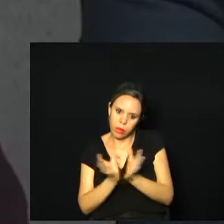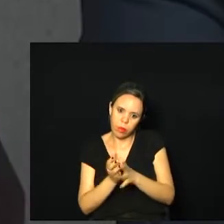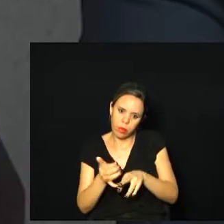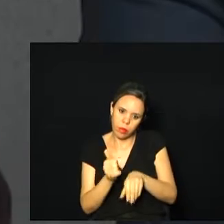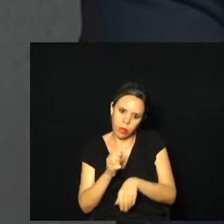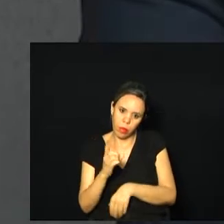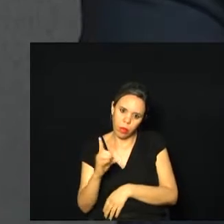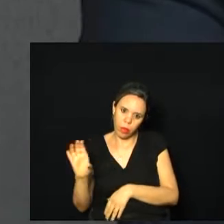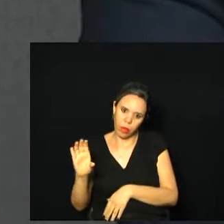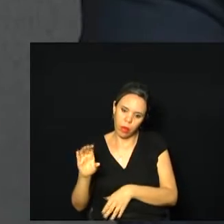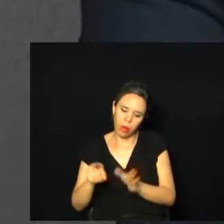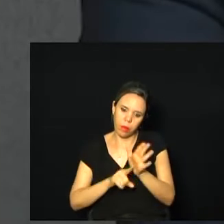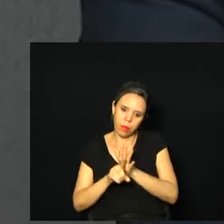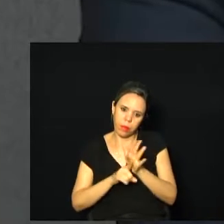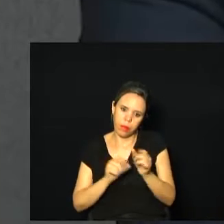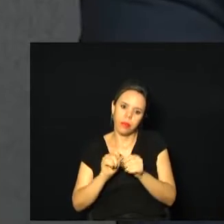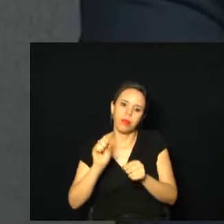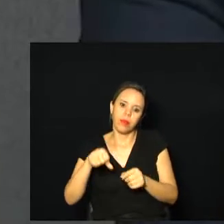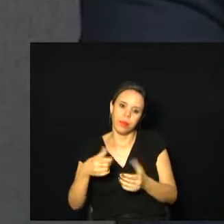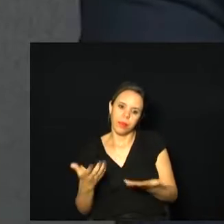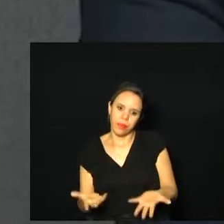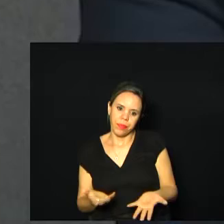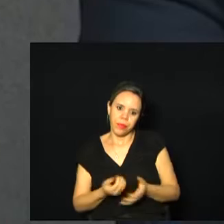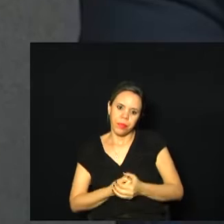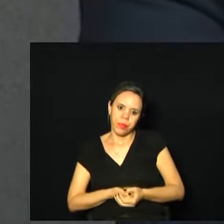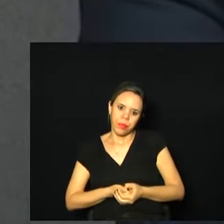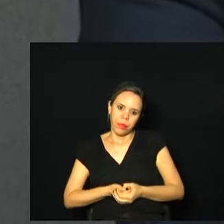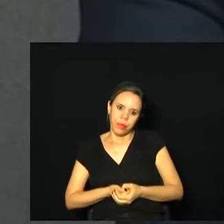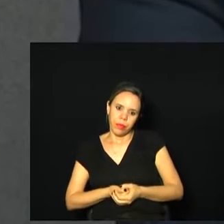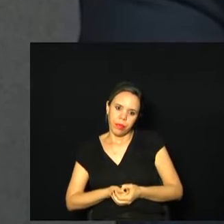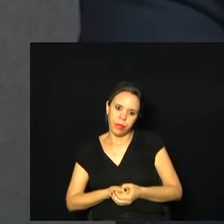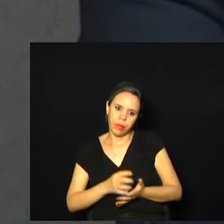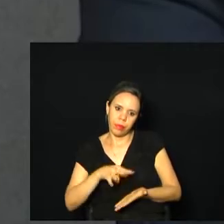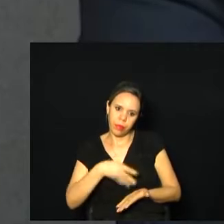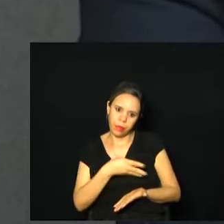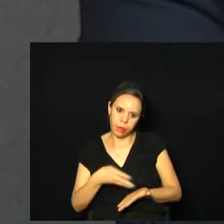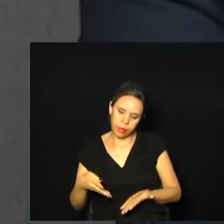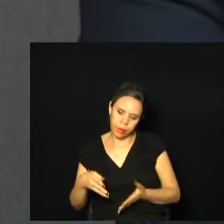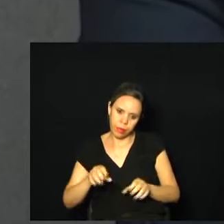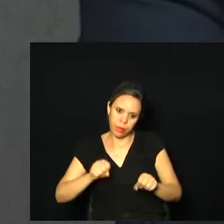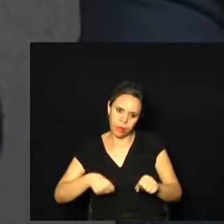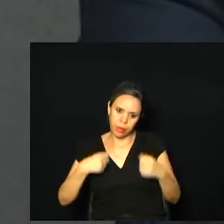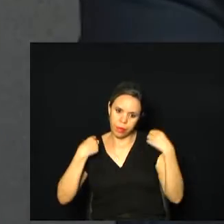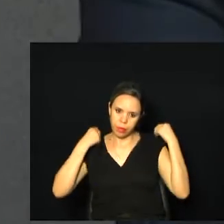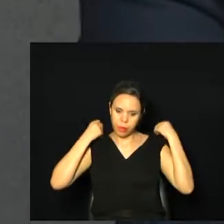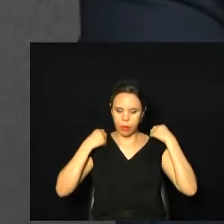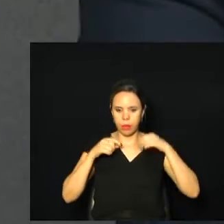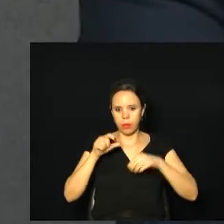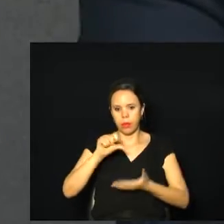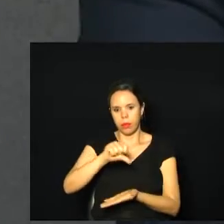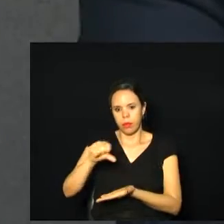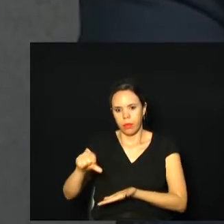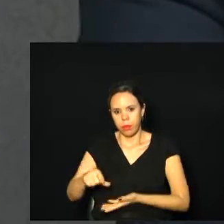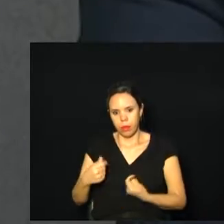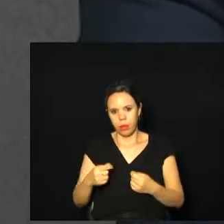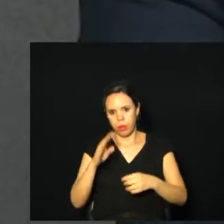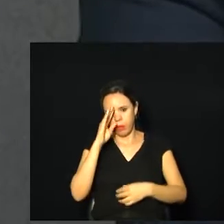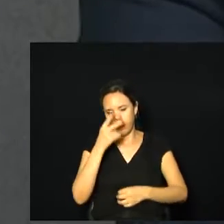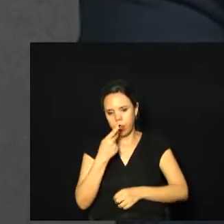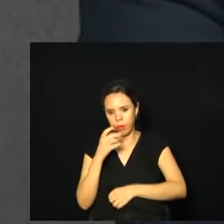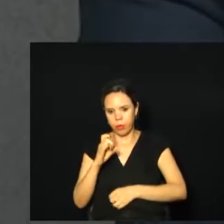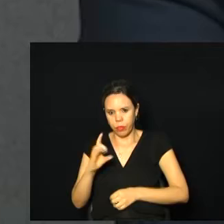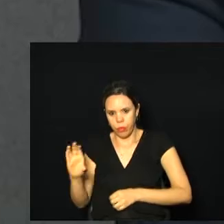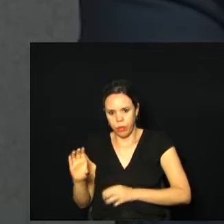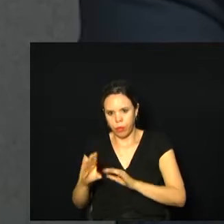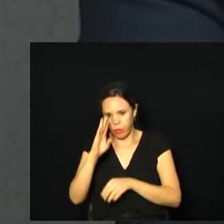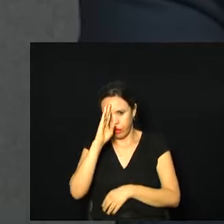INDEC estudou e nós faremos essa sinalização para motos, né, em alguns pontos que foram destacados pela